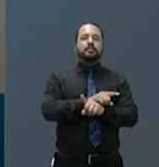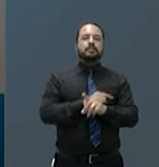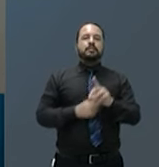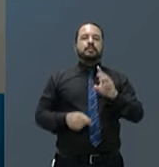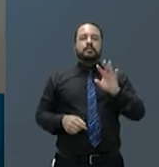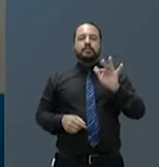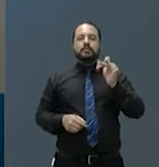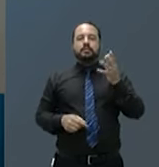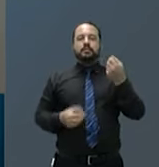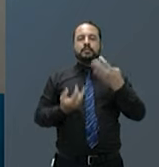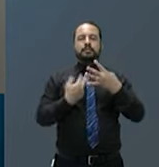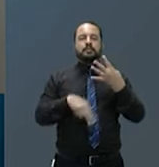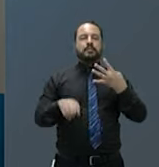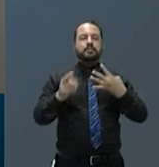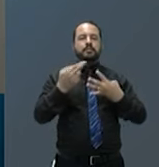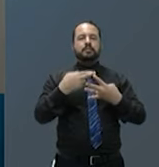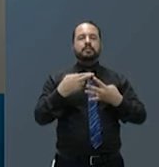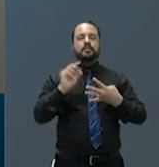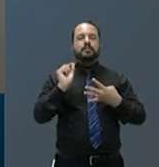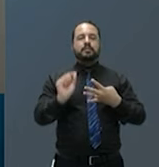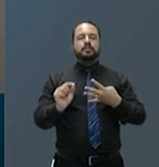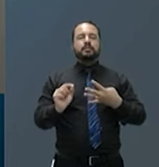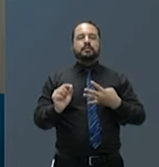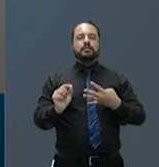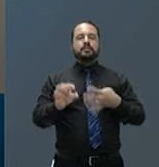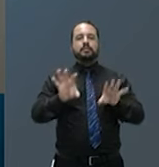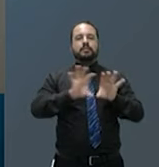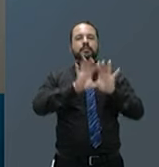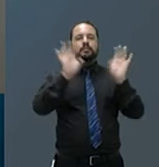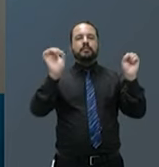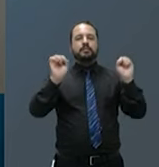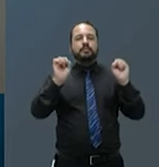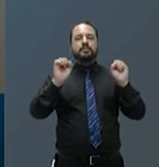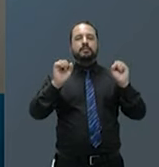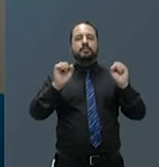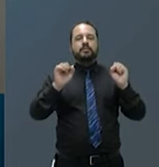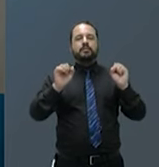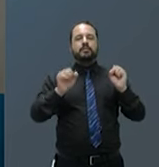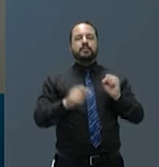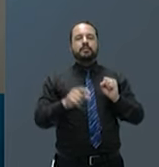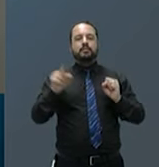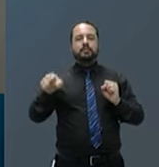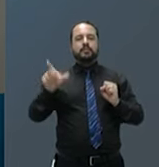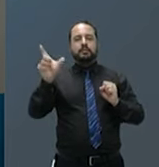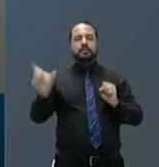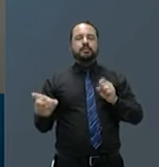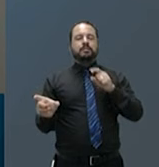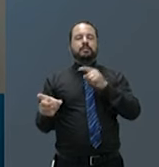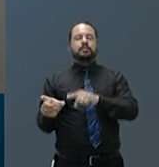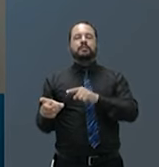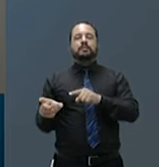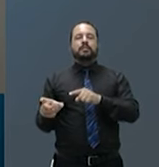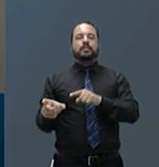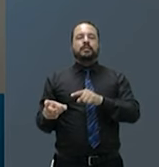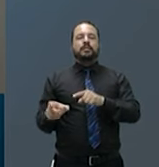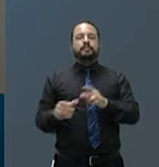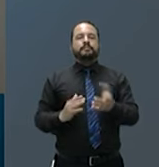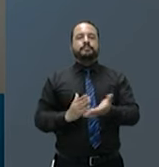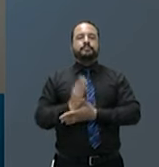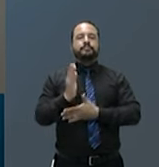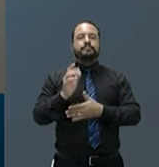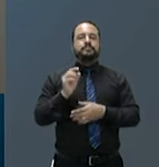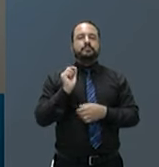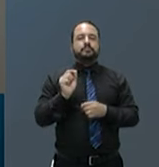do recurso de forma indiscriminada pelos sucumbentes, pela parte sucumbente, estabelecendo uma sanção para quem abusar